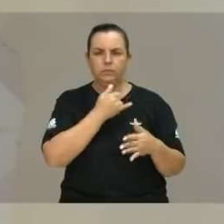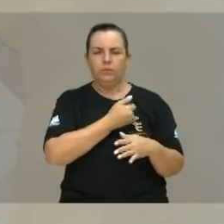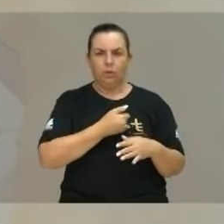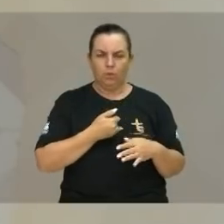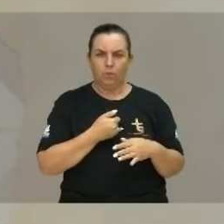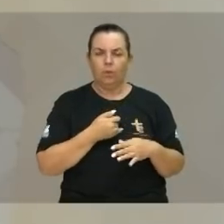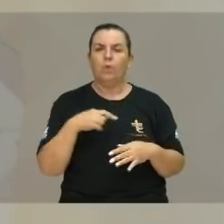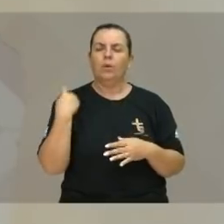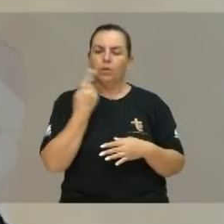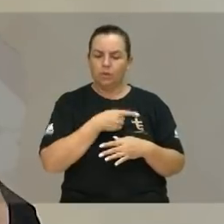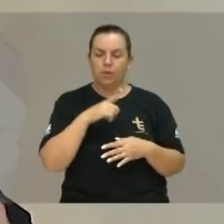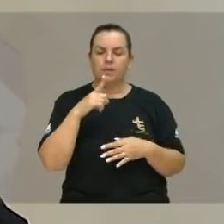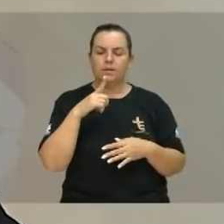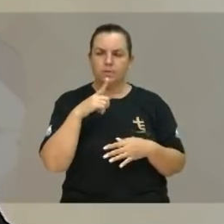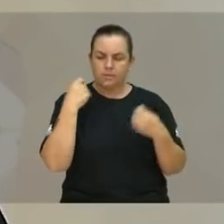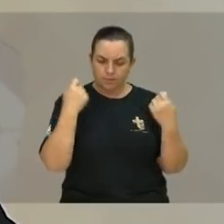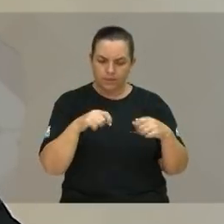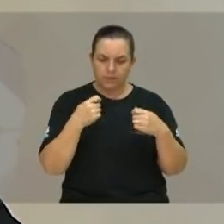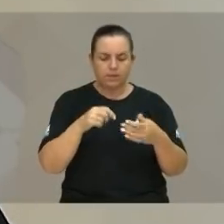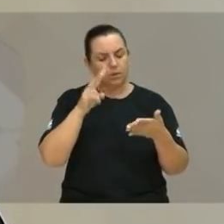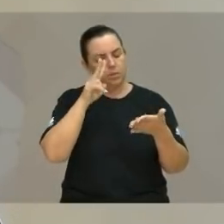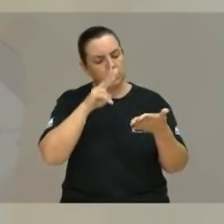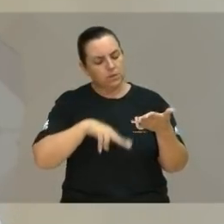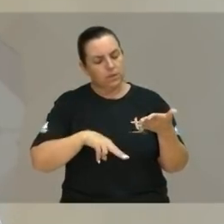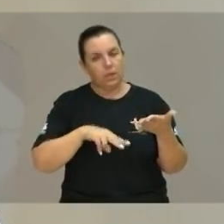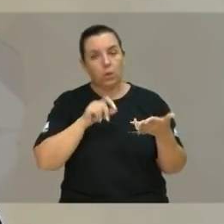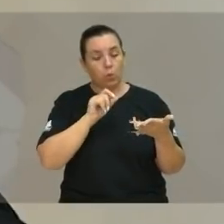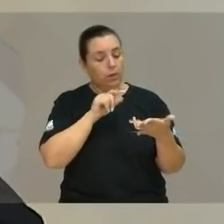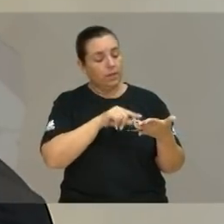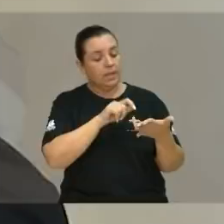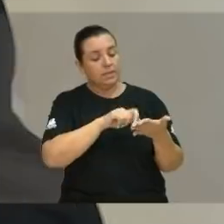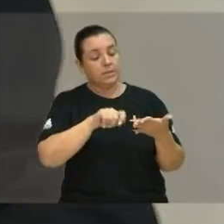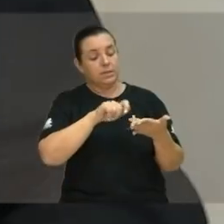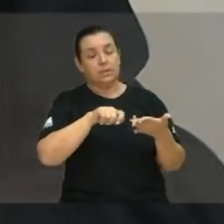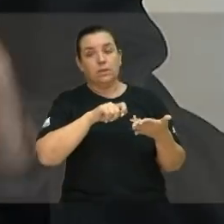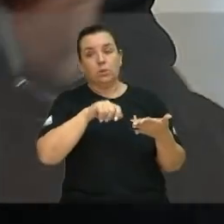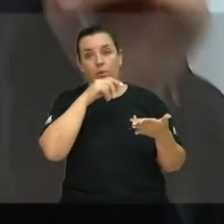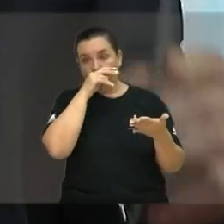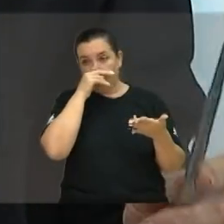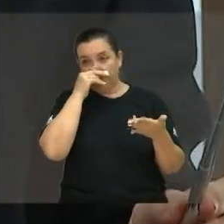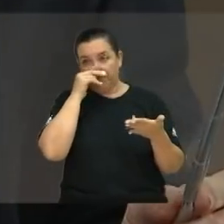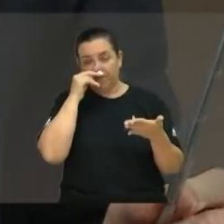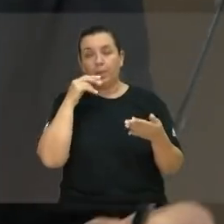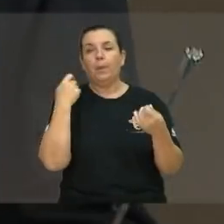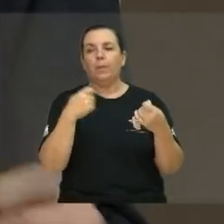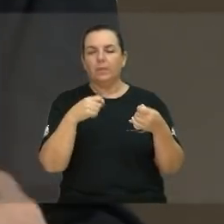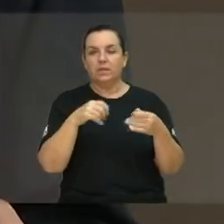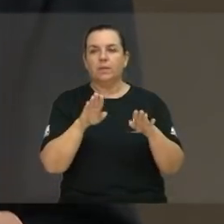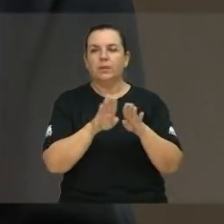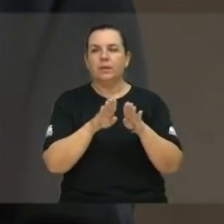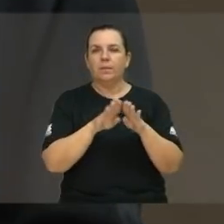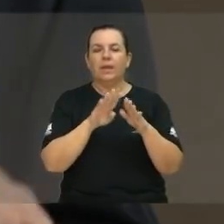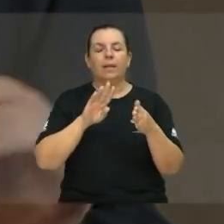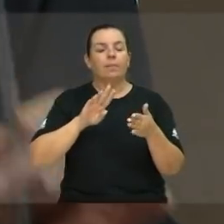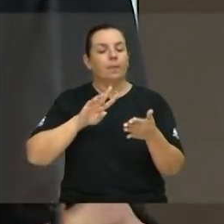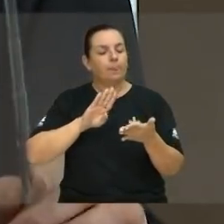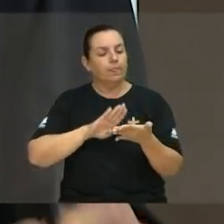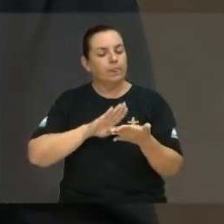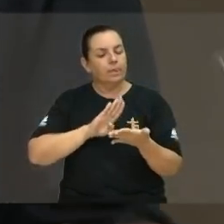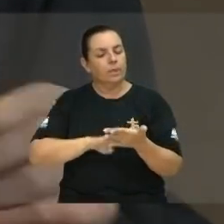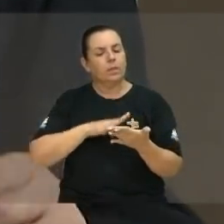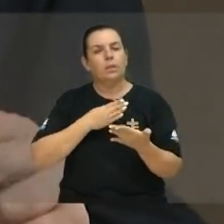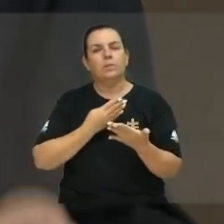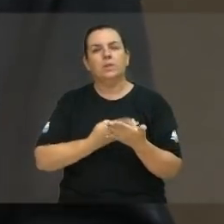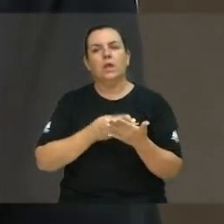nós temos que leram o texto no que ele está escrito e temos que ler e interpretar